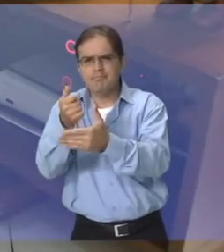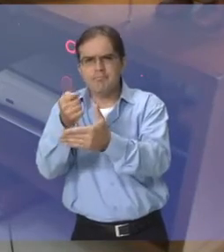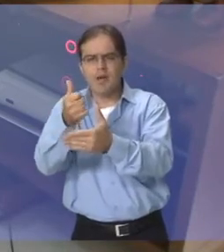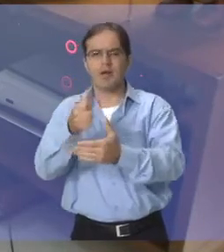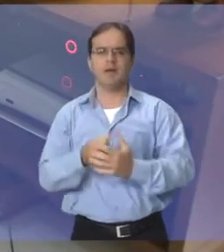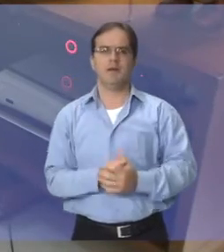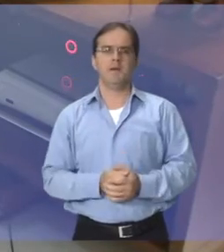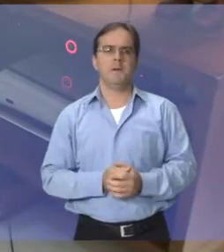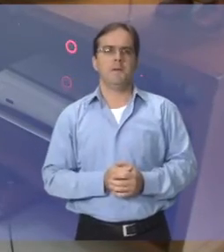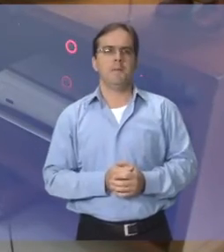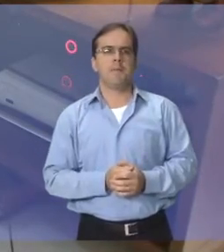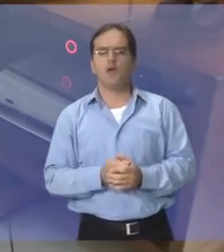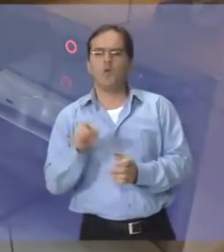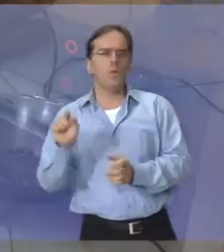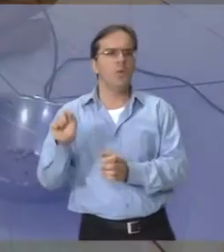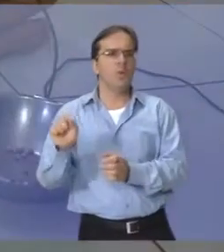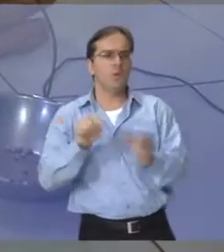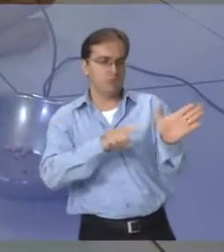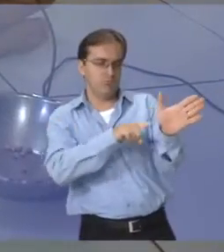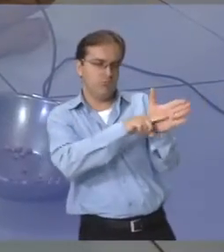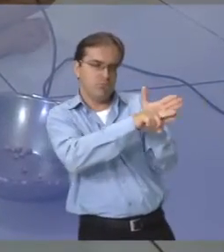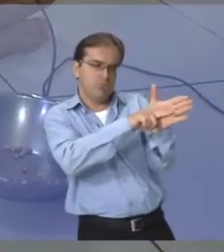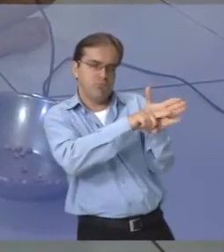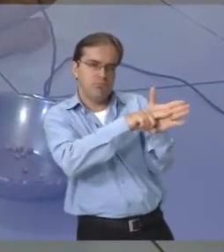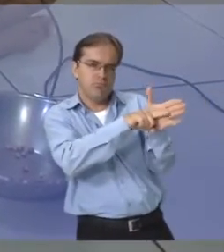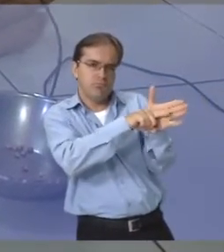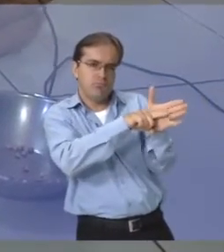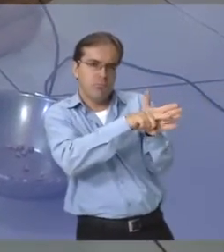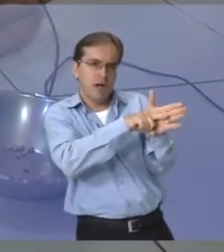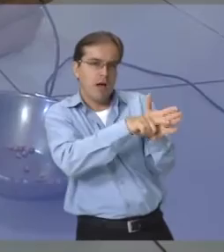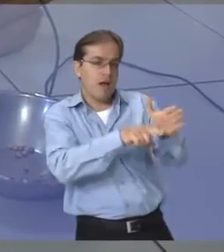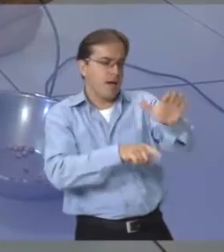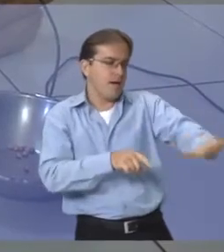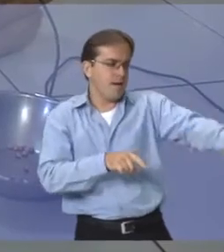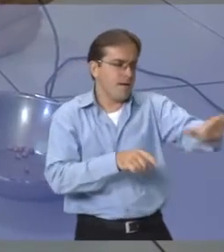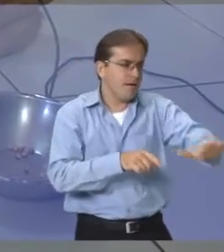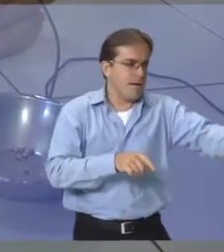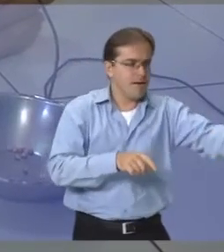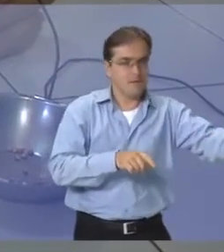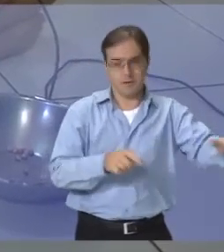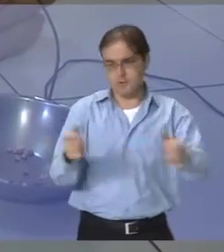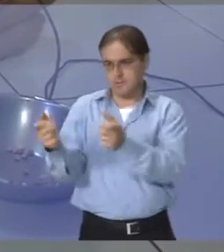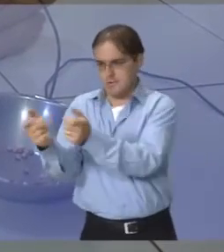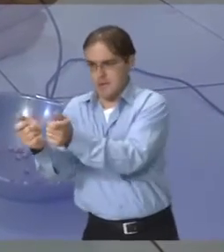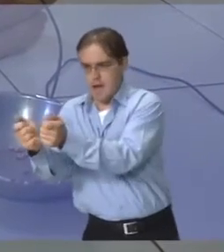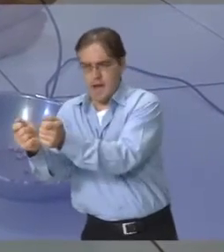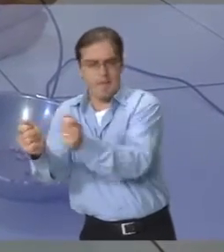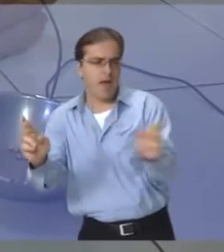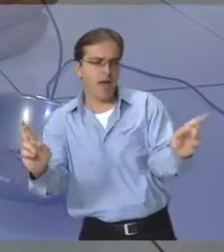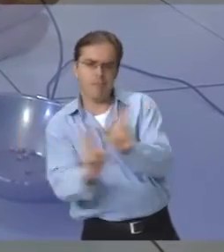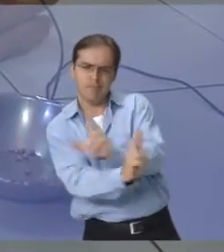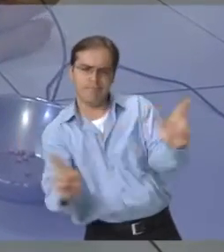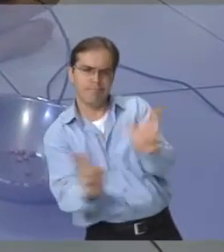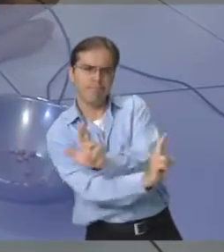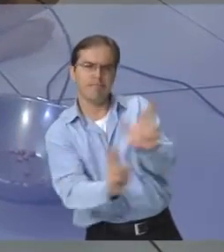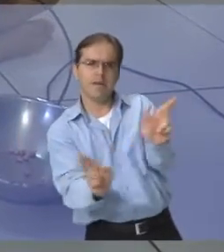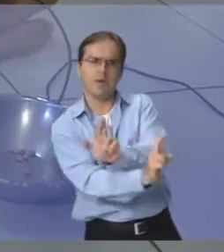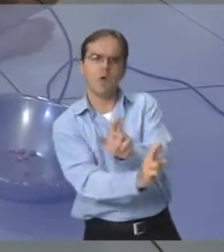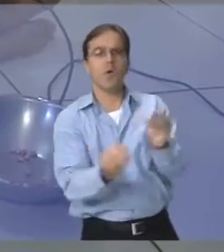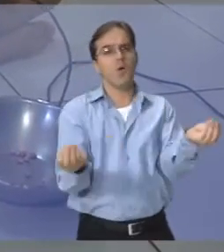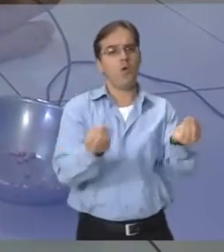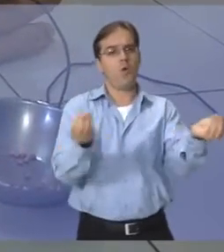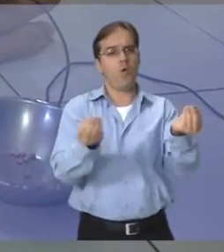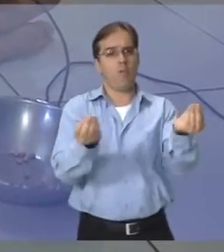investiga a relação das crianças com o game, né? Como é que as crianças elas têm se